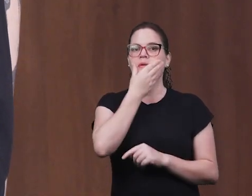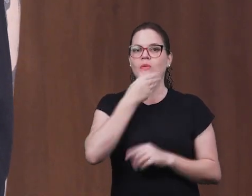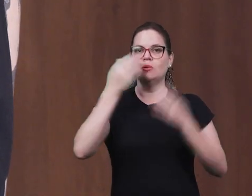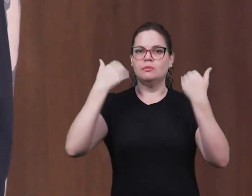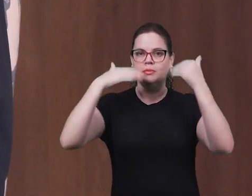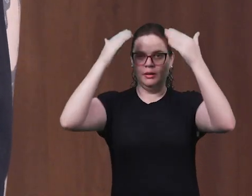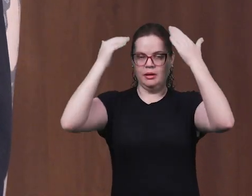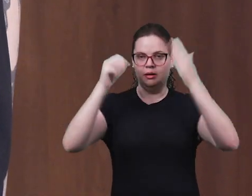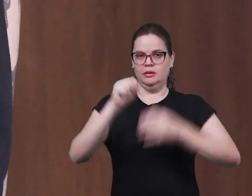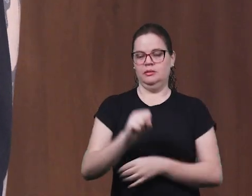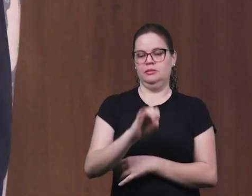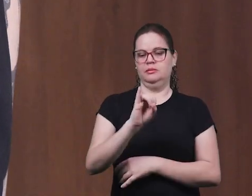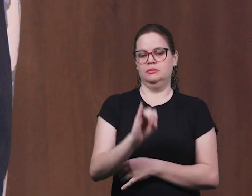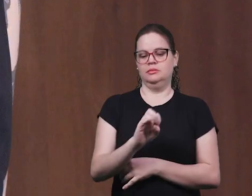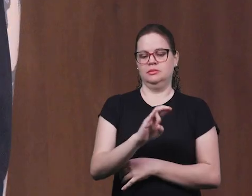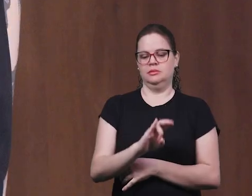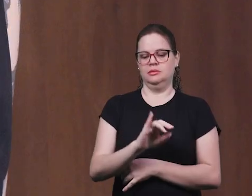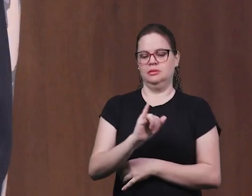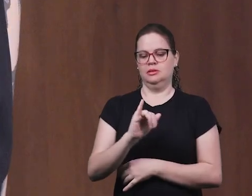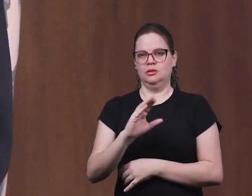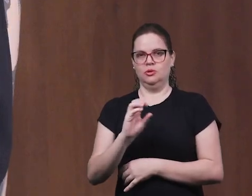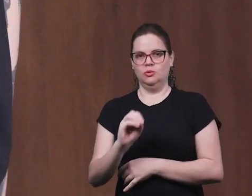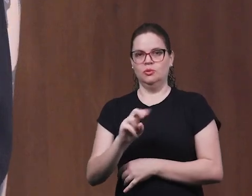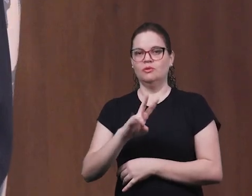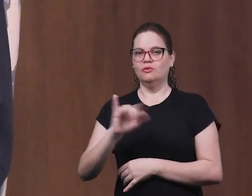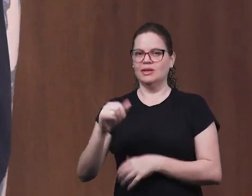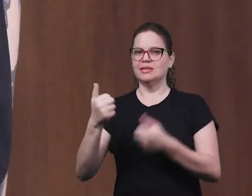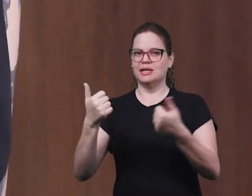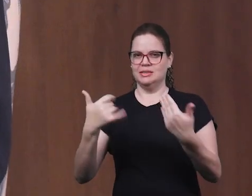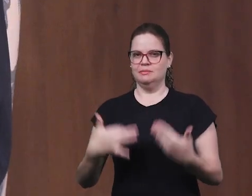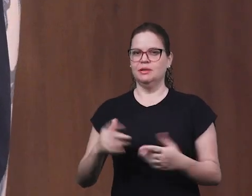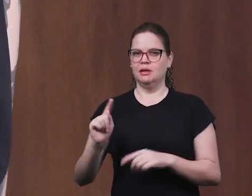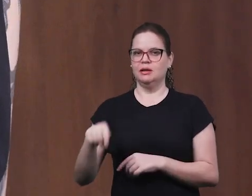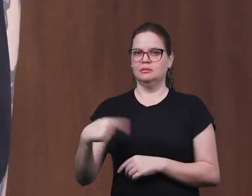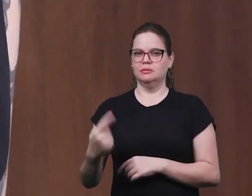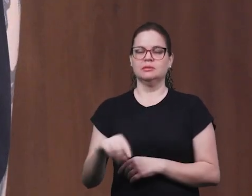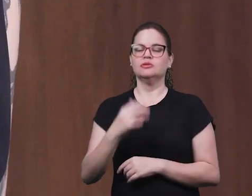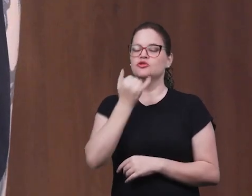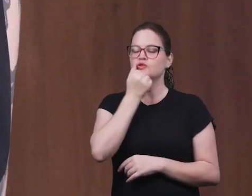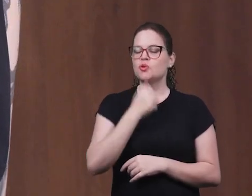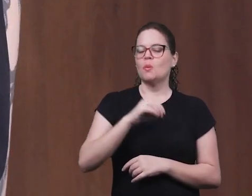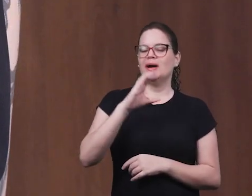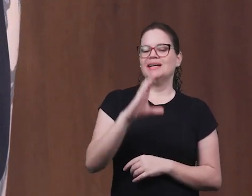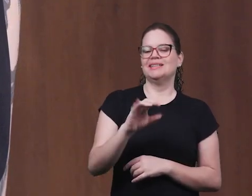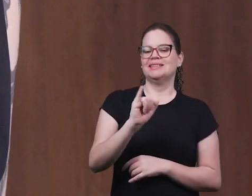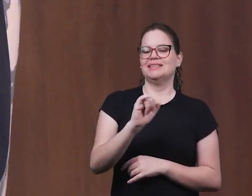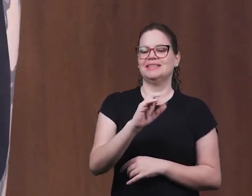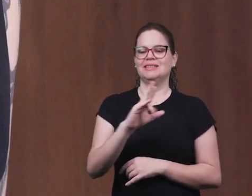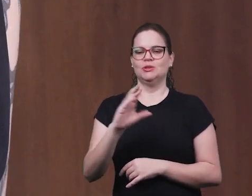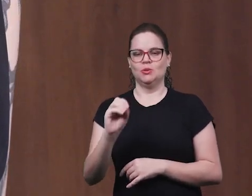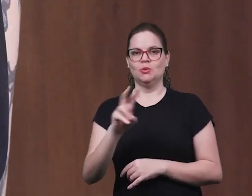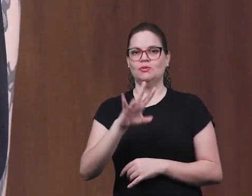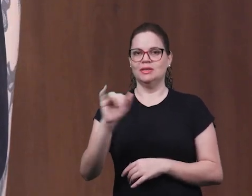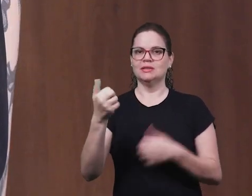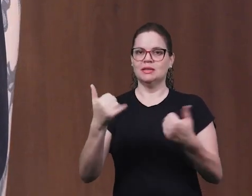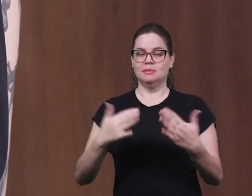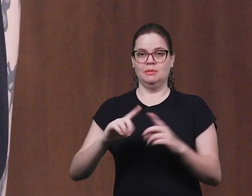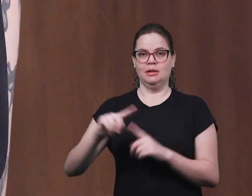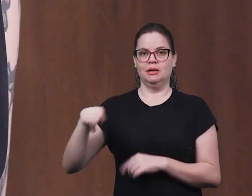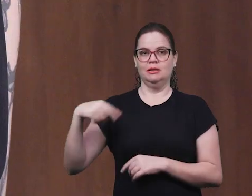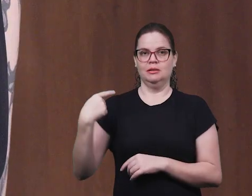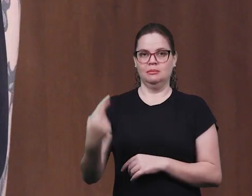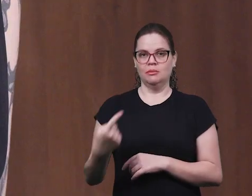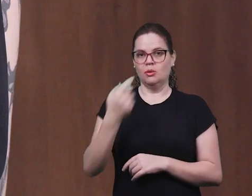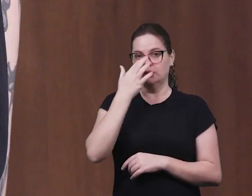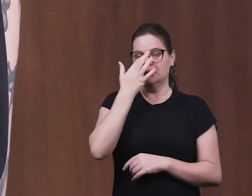Ciro. Eles estavam, isso vai ser falado com bastante propriedade mais à frente. O